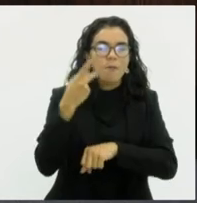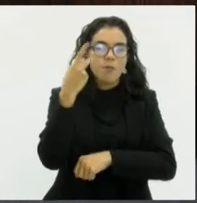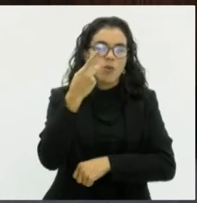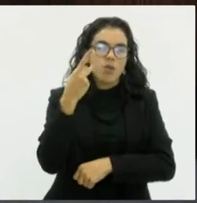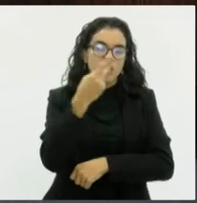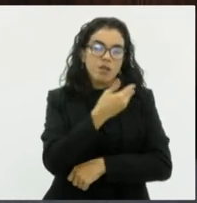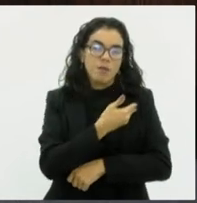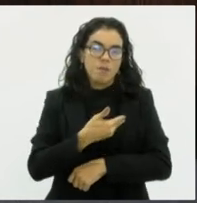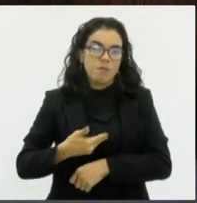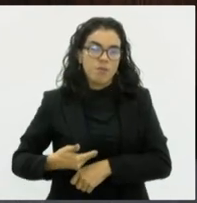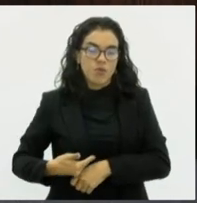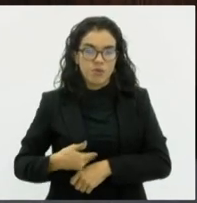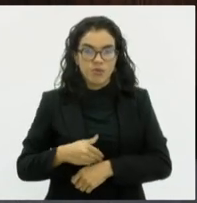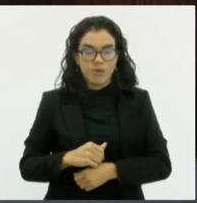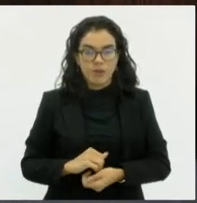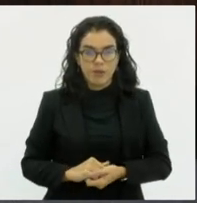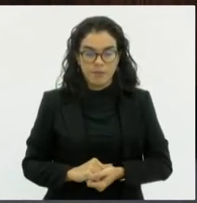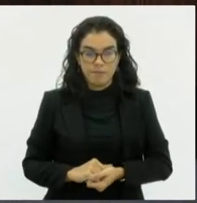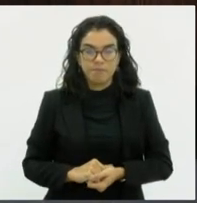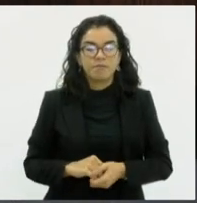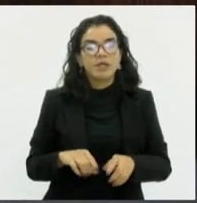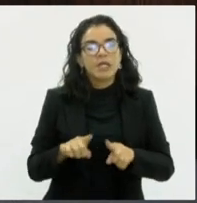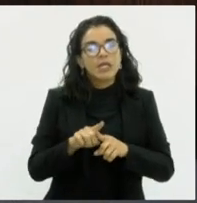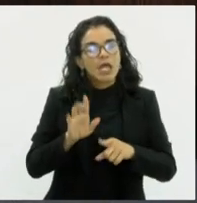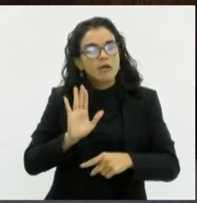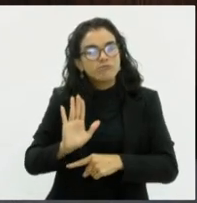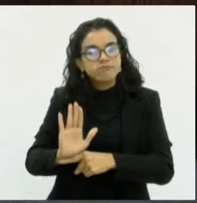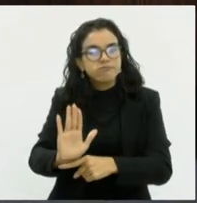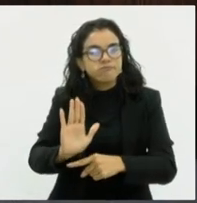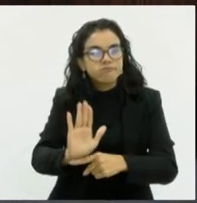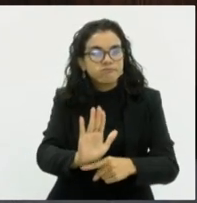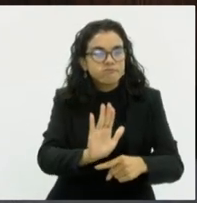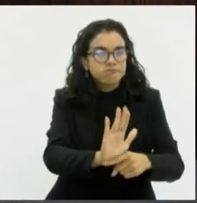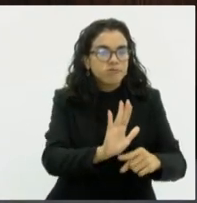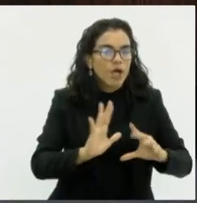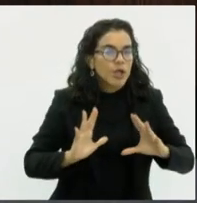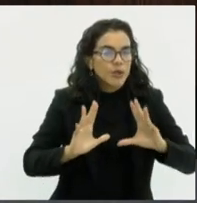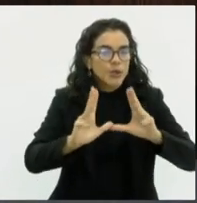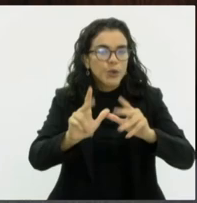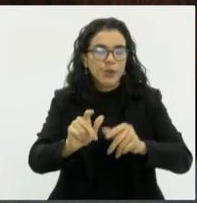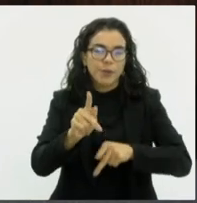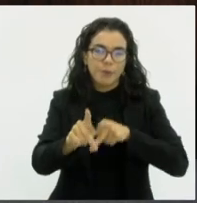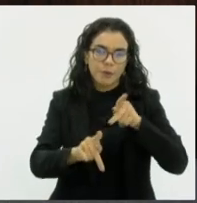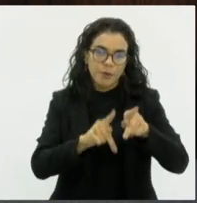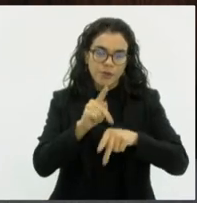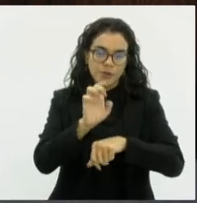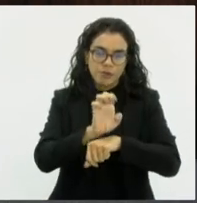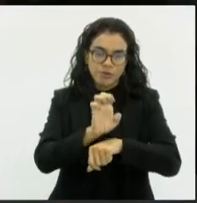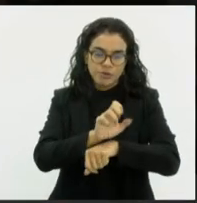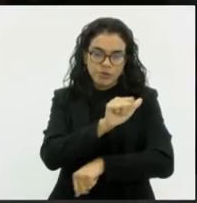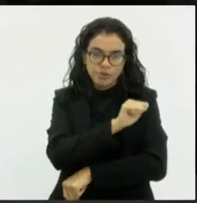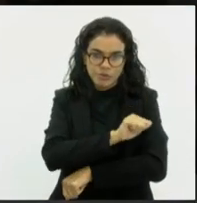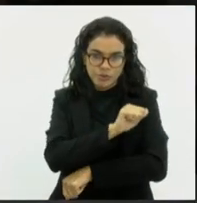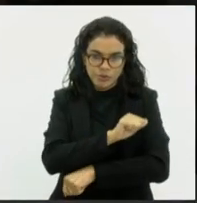públicas inclusivas e que beneficiem toda a população do nosso Estado do Rio de Janeiro.